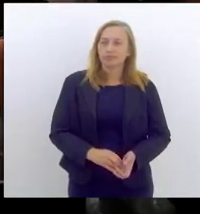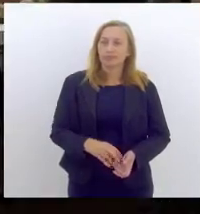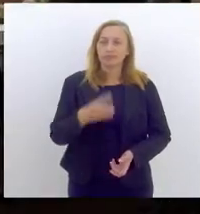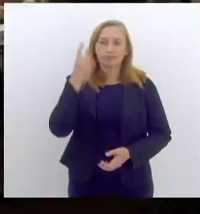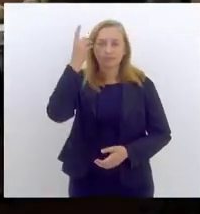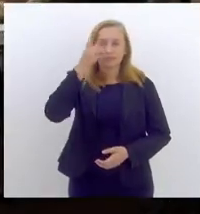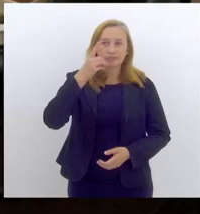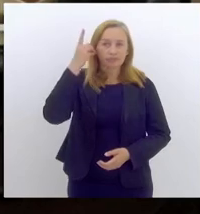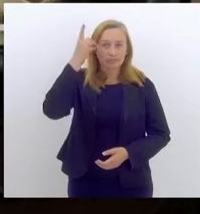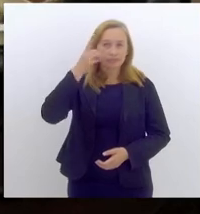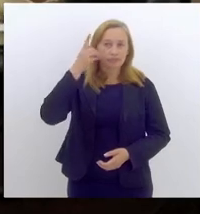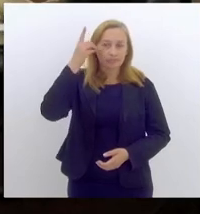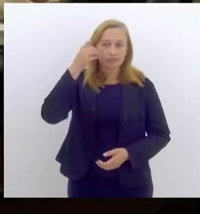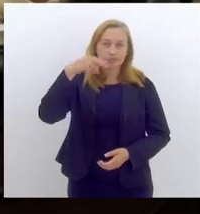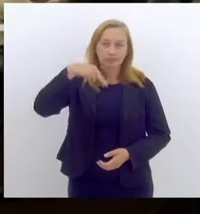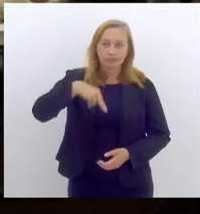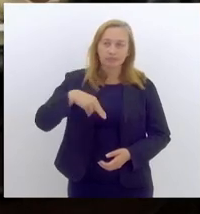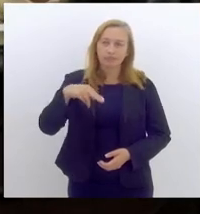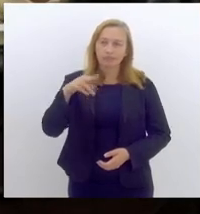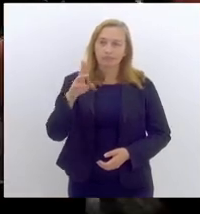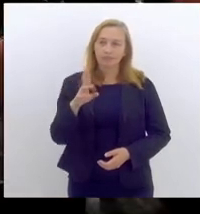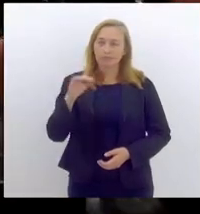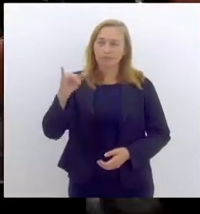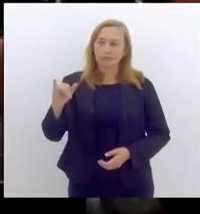Deputado Munir Neto.